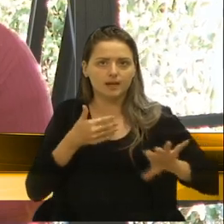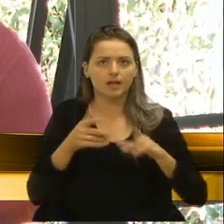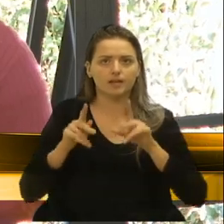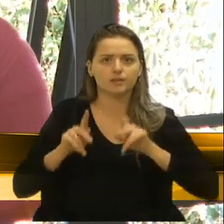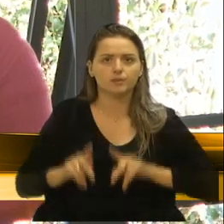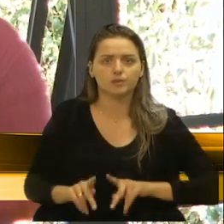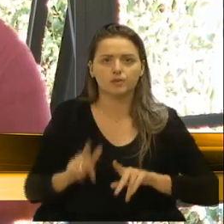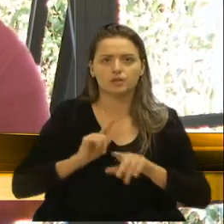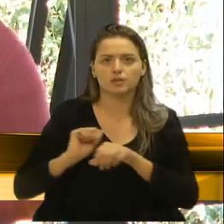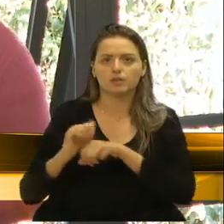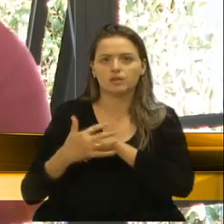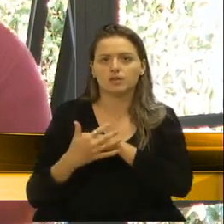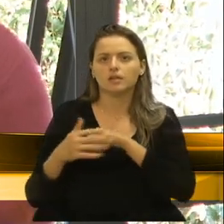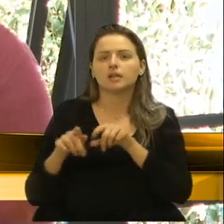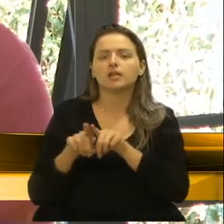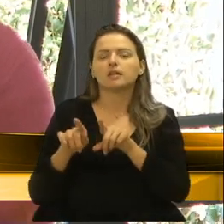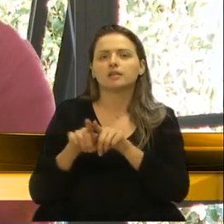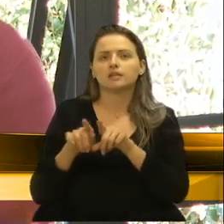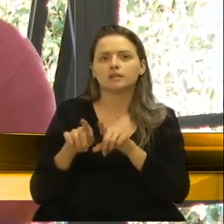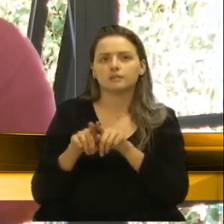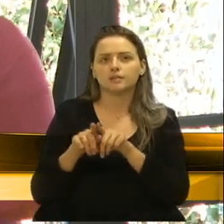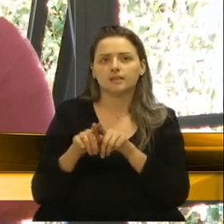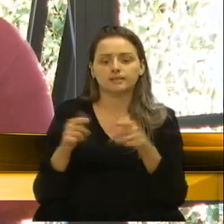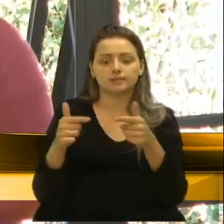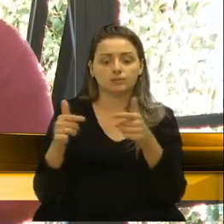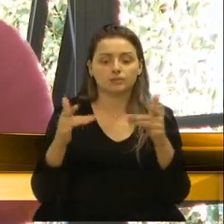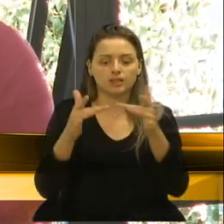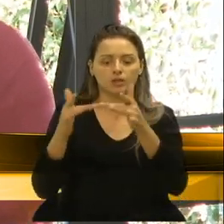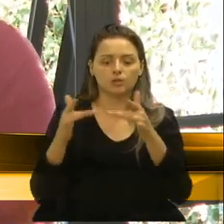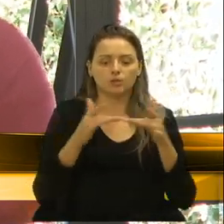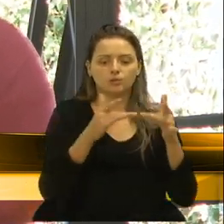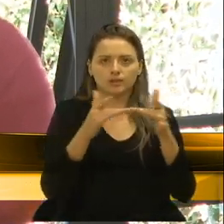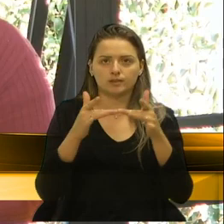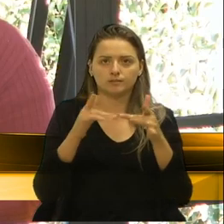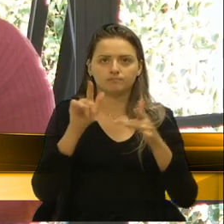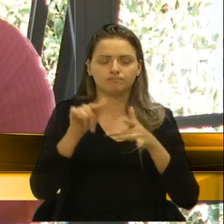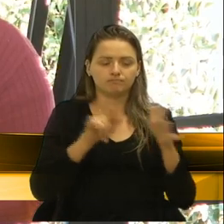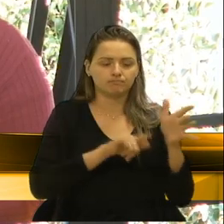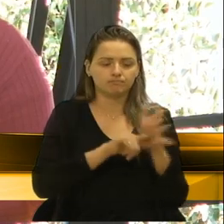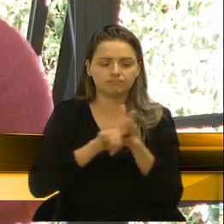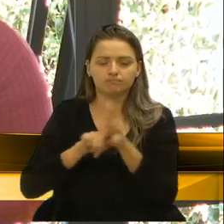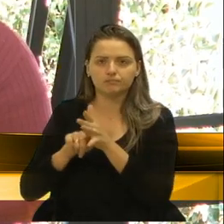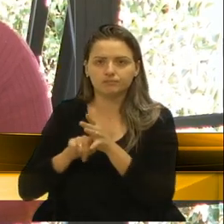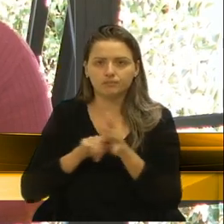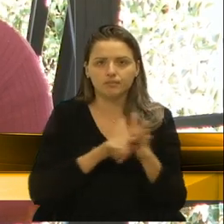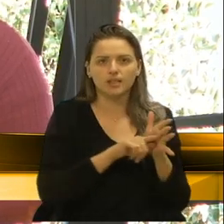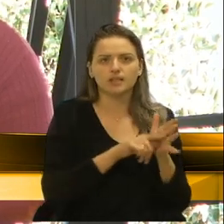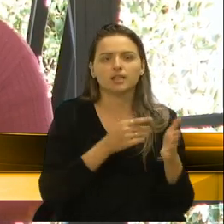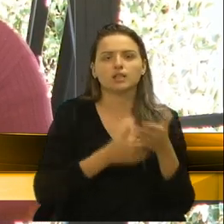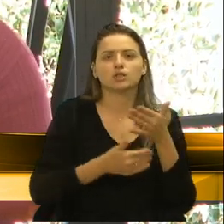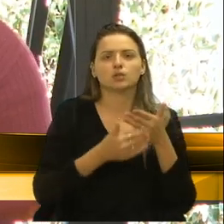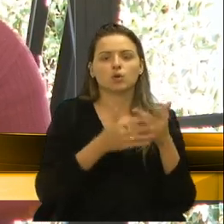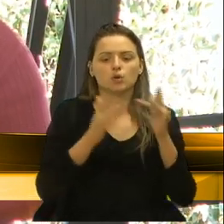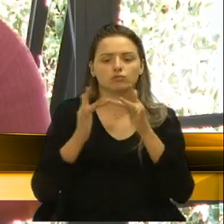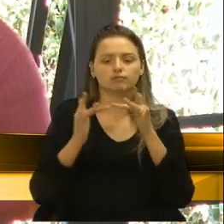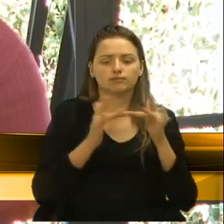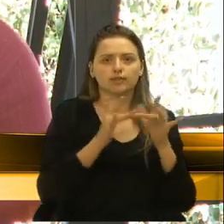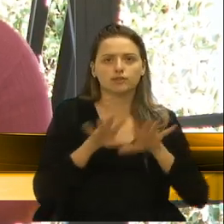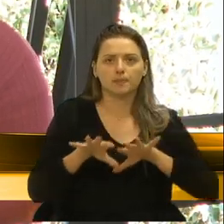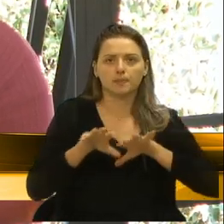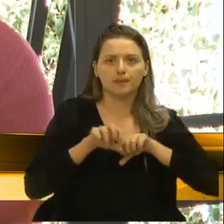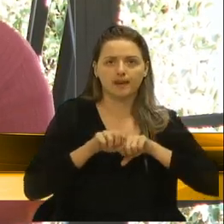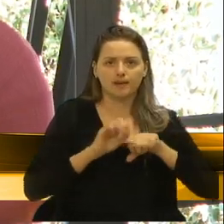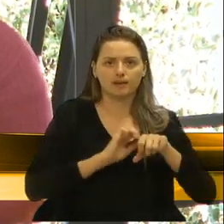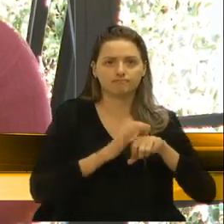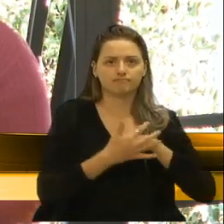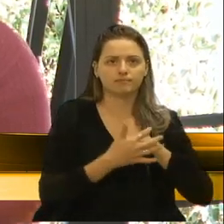traçar todos os contatos. Então, é mapear, né, toda essa rede de contágio. Os riscos